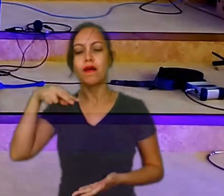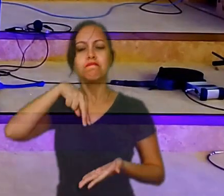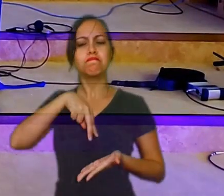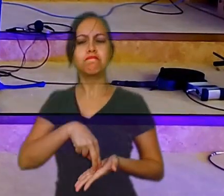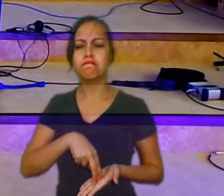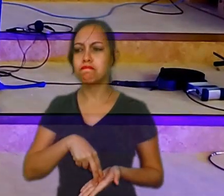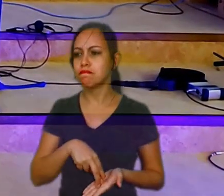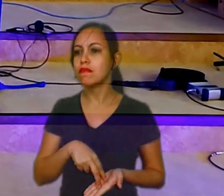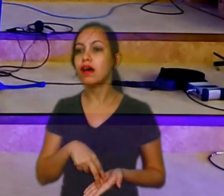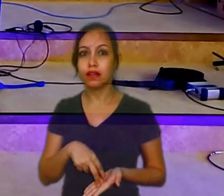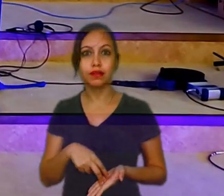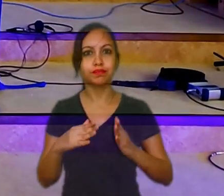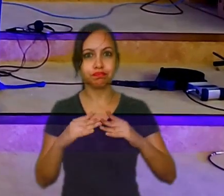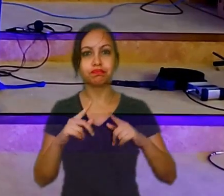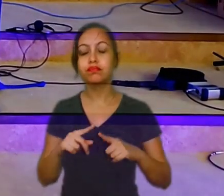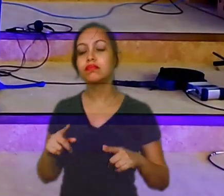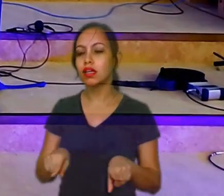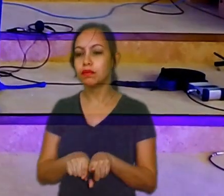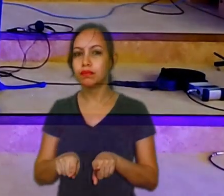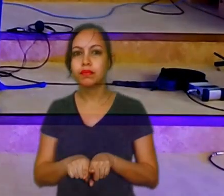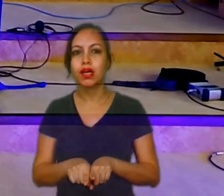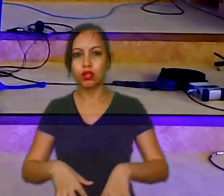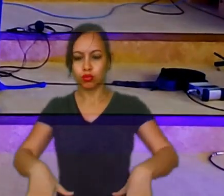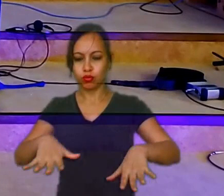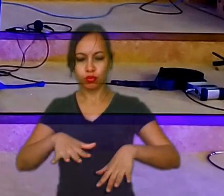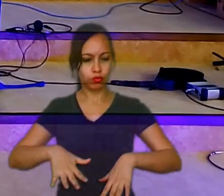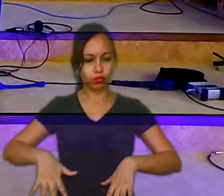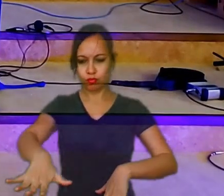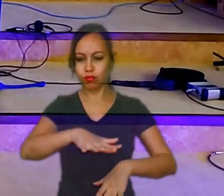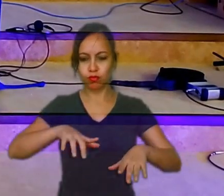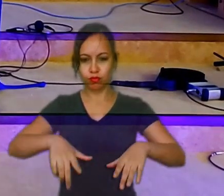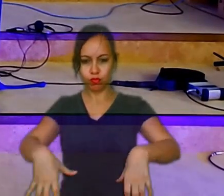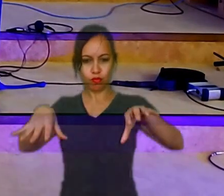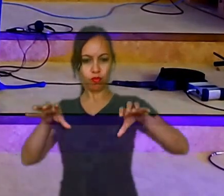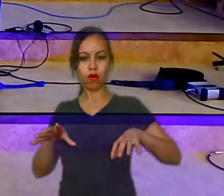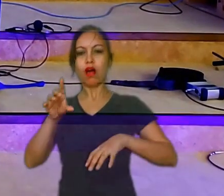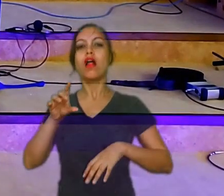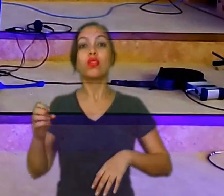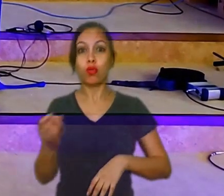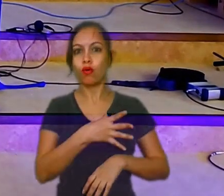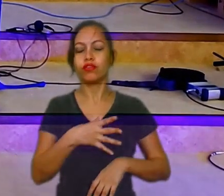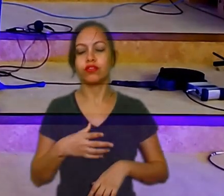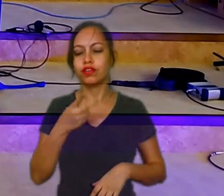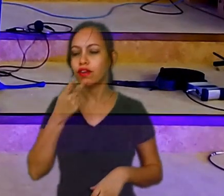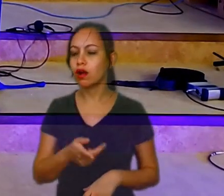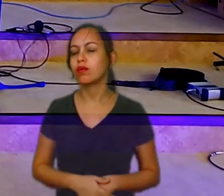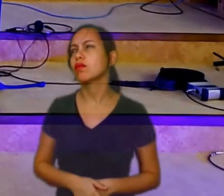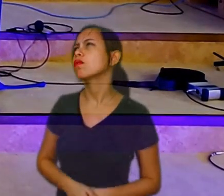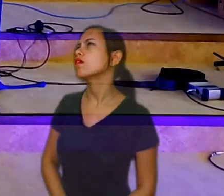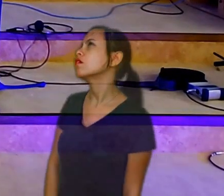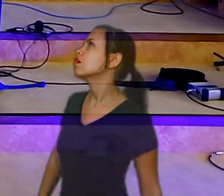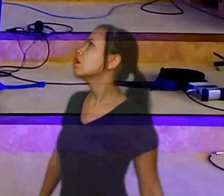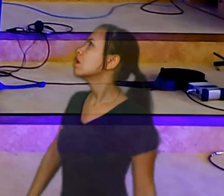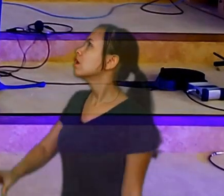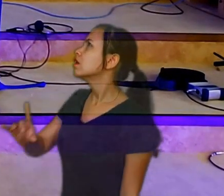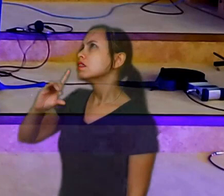na casa do Senhor, diante do pátio novo, e disse: ah, Senhor, Deus de